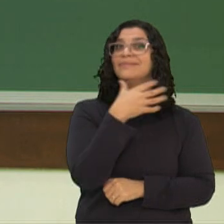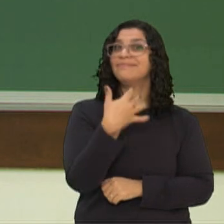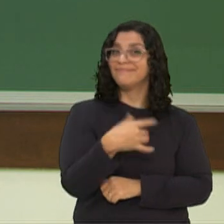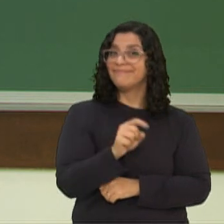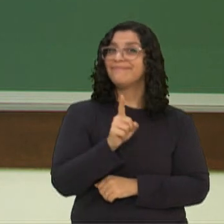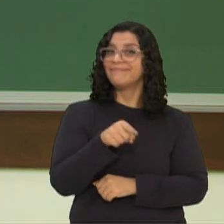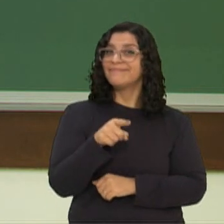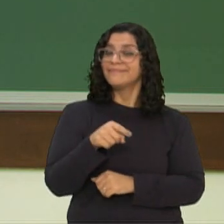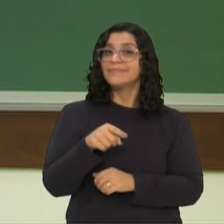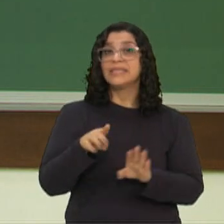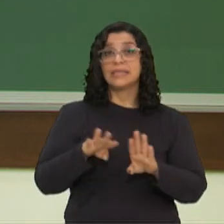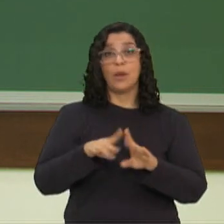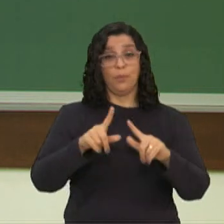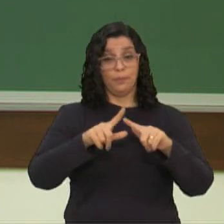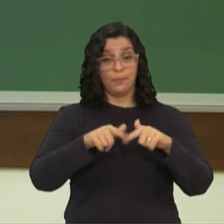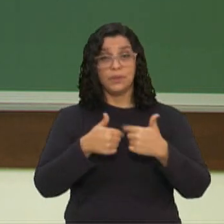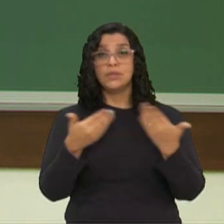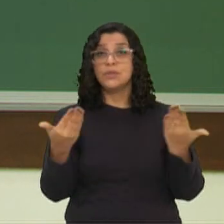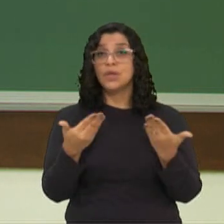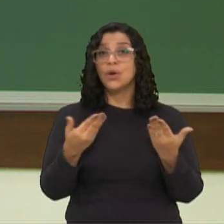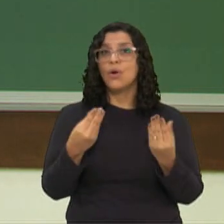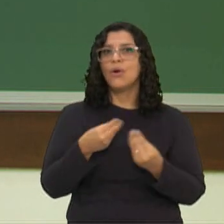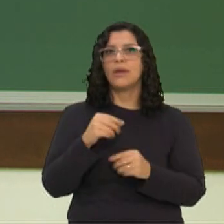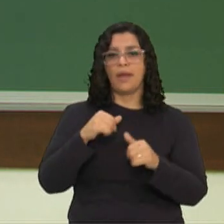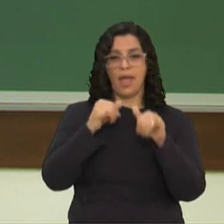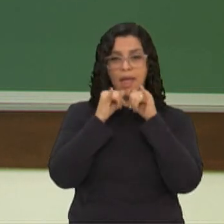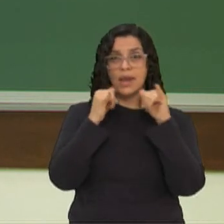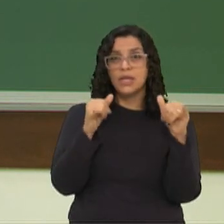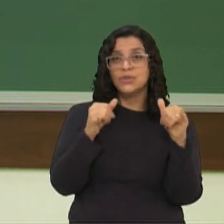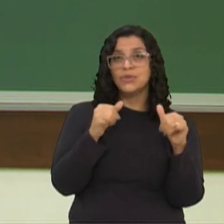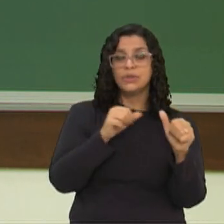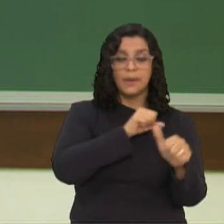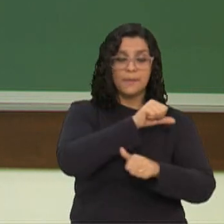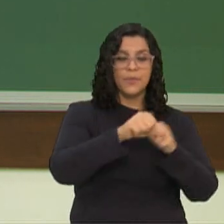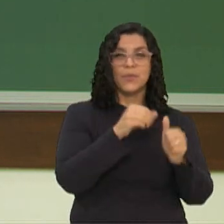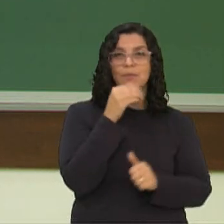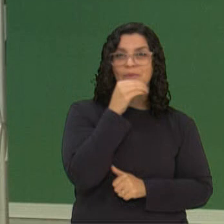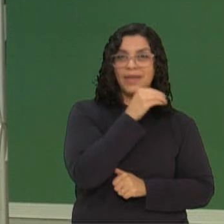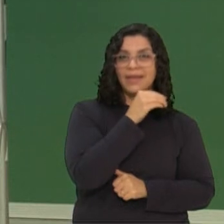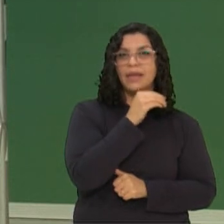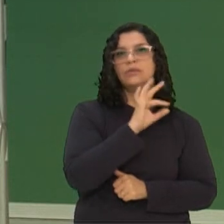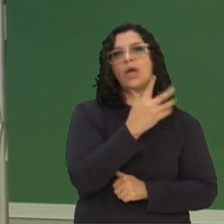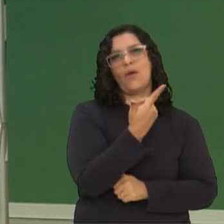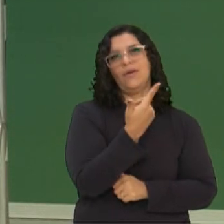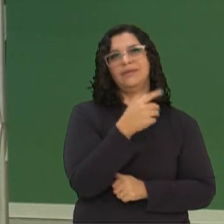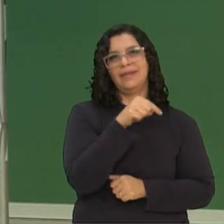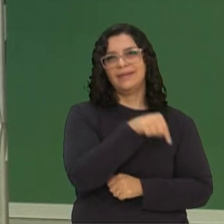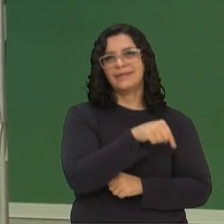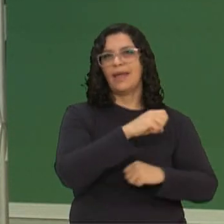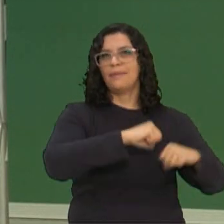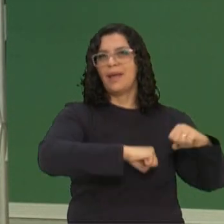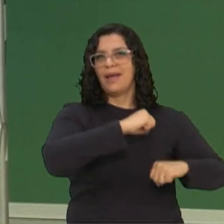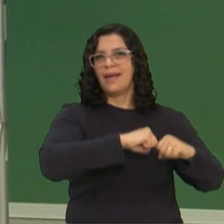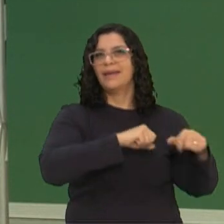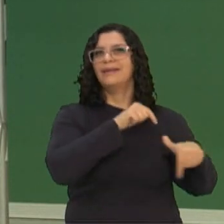elétrica dá ao ser aquecida. Feito isso, então, vamos